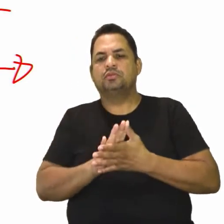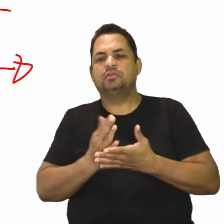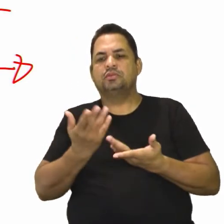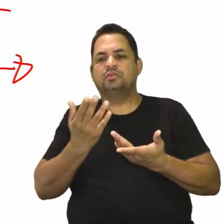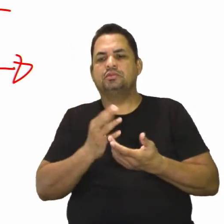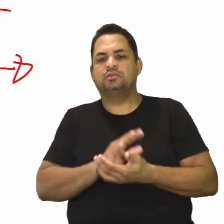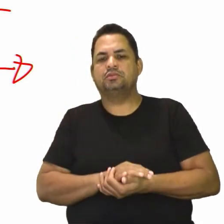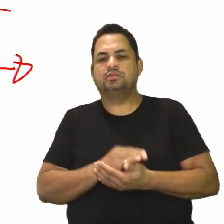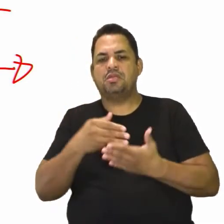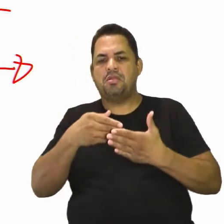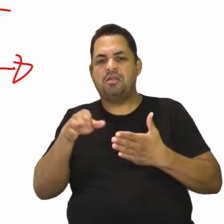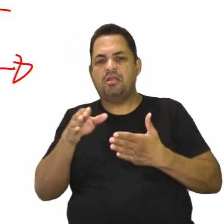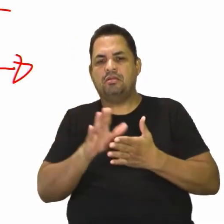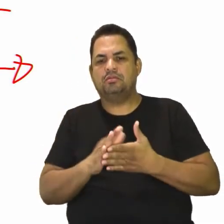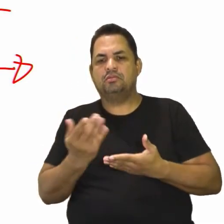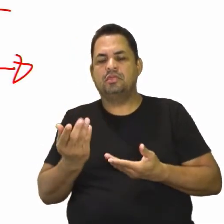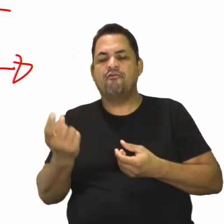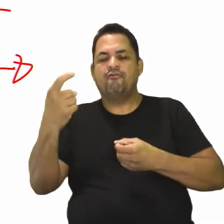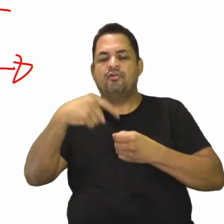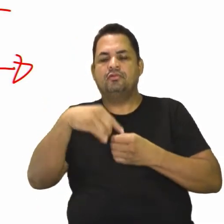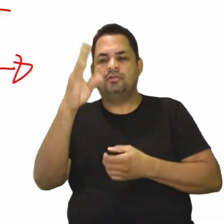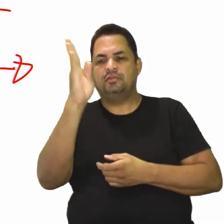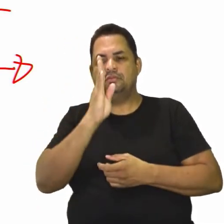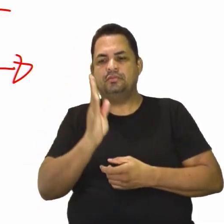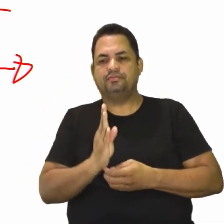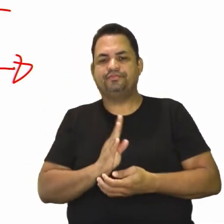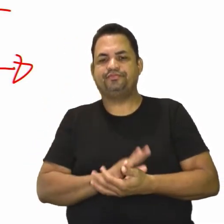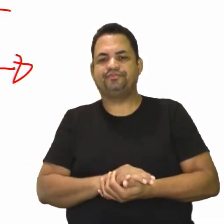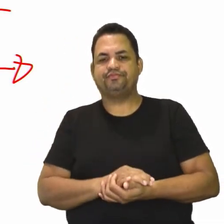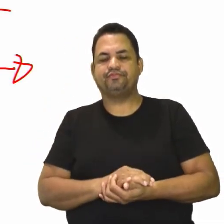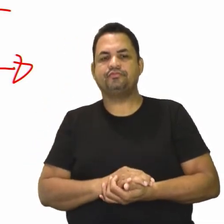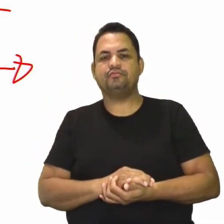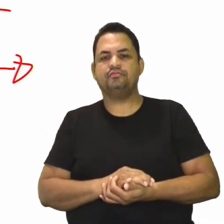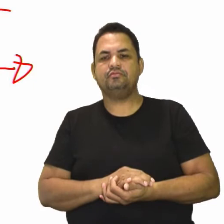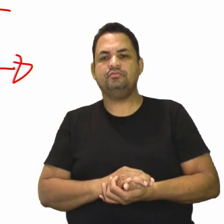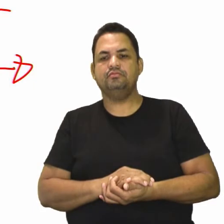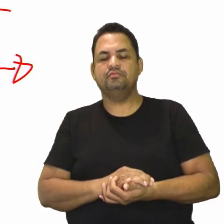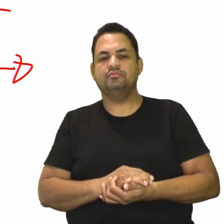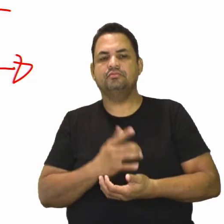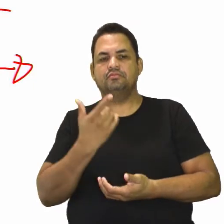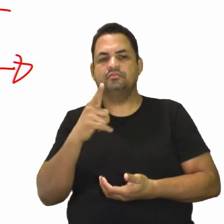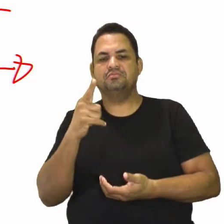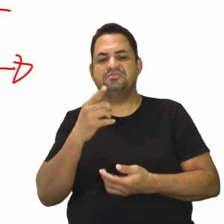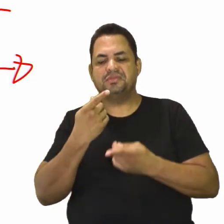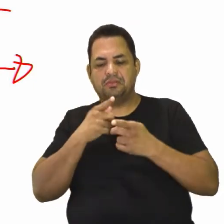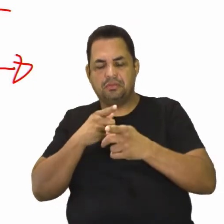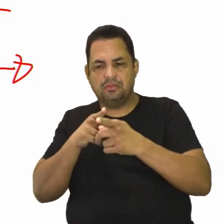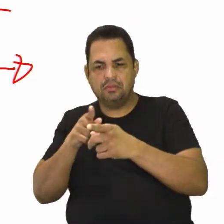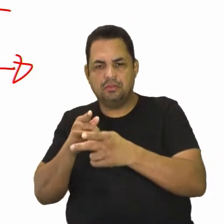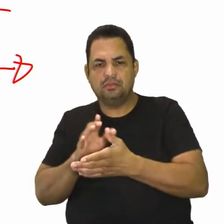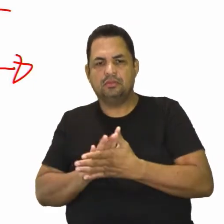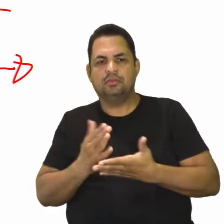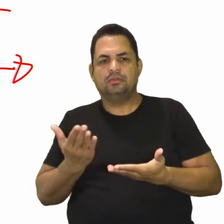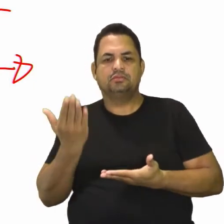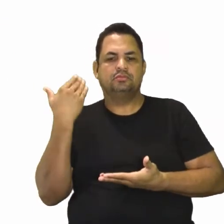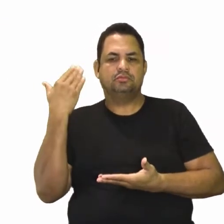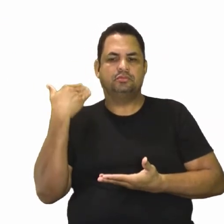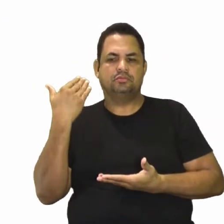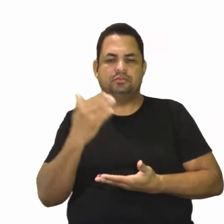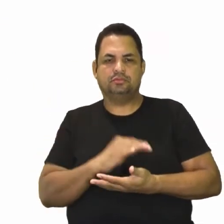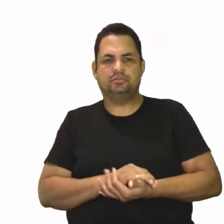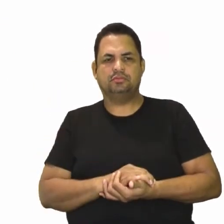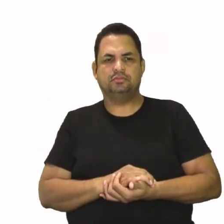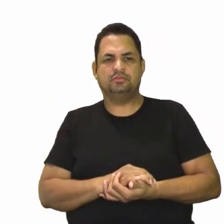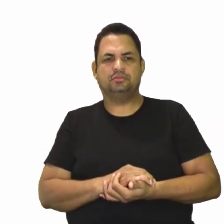crimes políticos. Volta para o Brasil, isso aí. Já não tem tanta perseguição que tinha tido